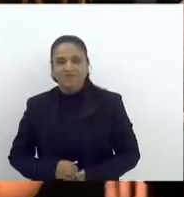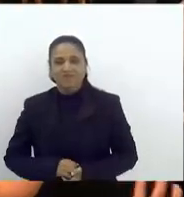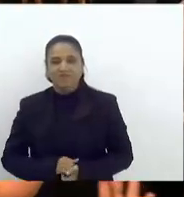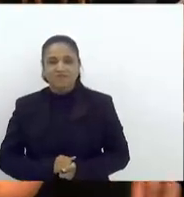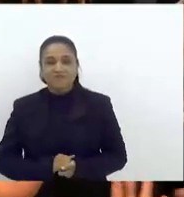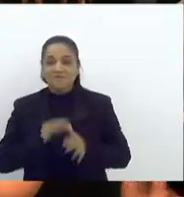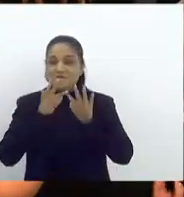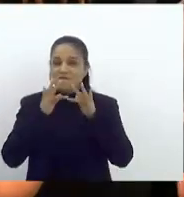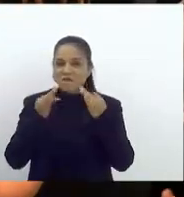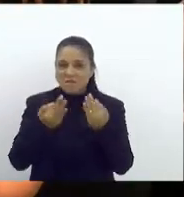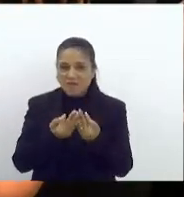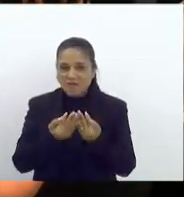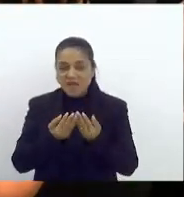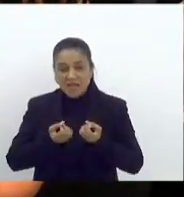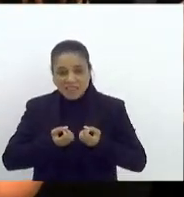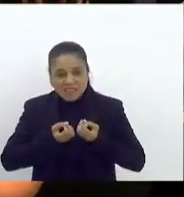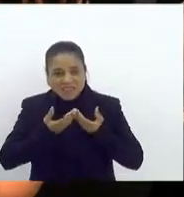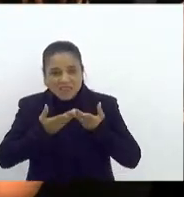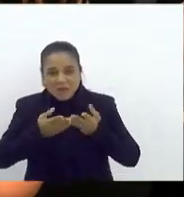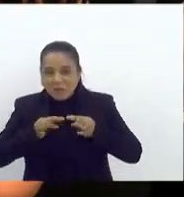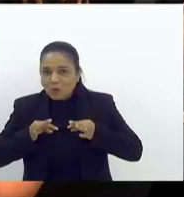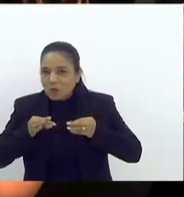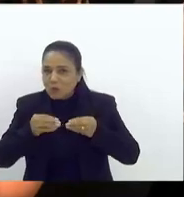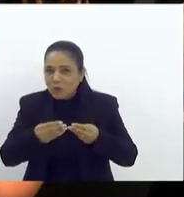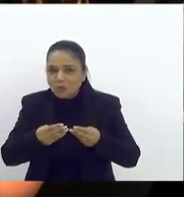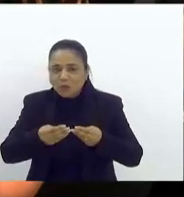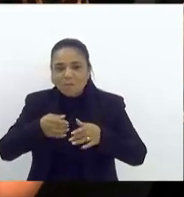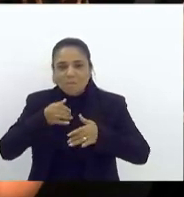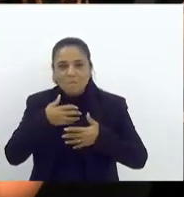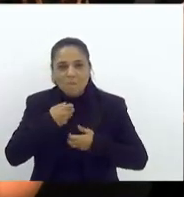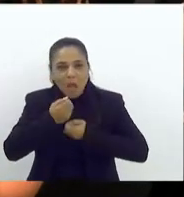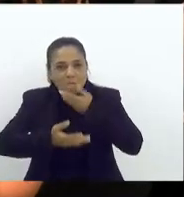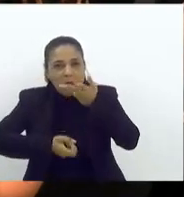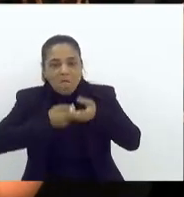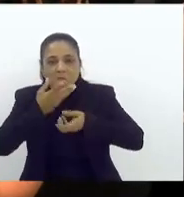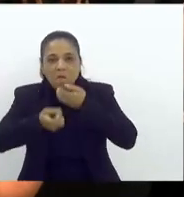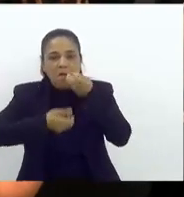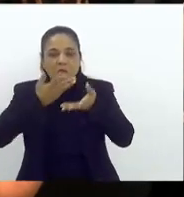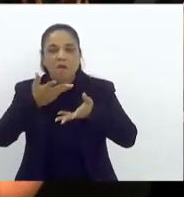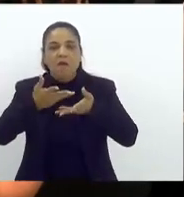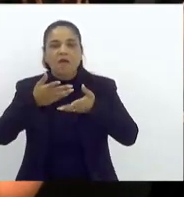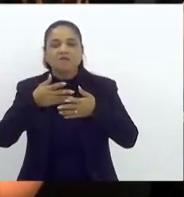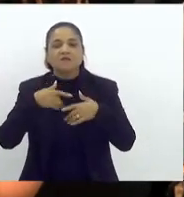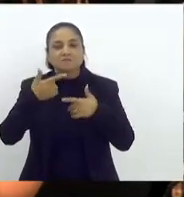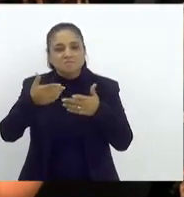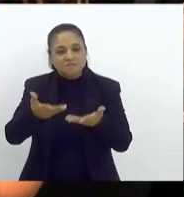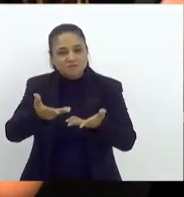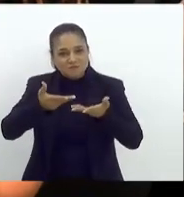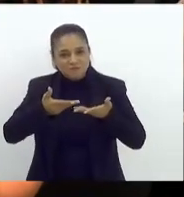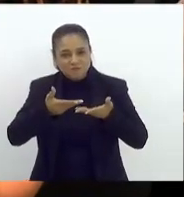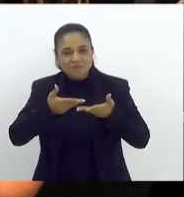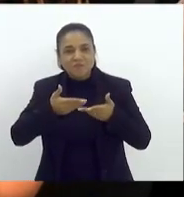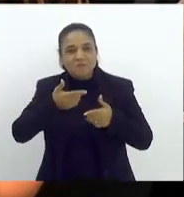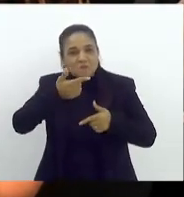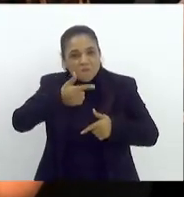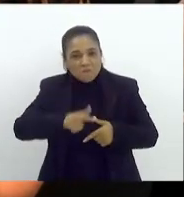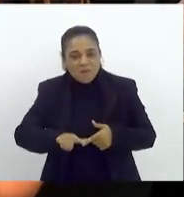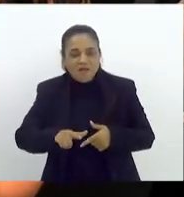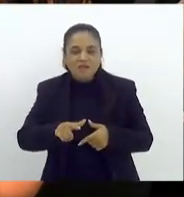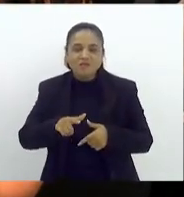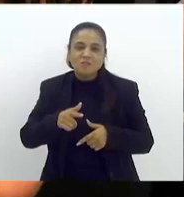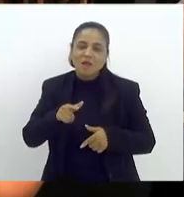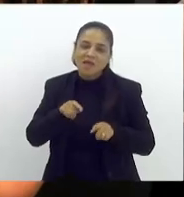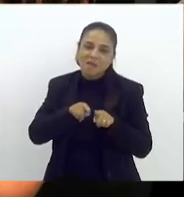é a família e ela entregou tudo vamos lá então chamar agora também mais uma semana